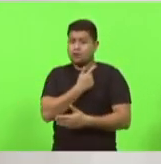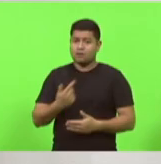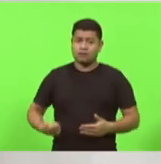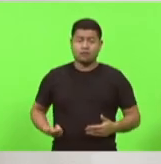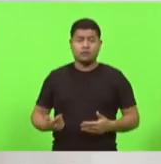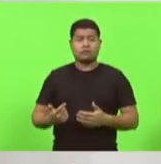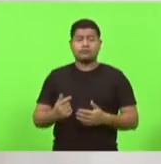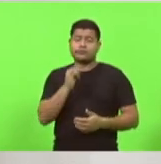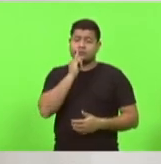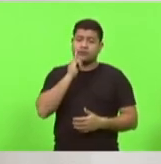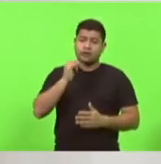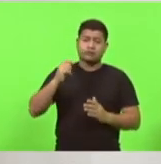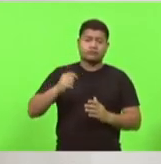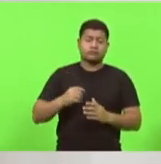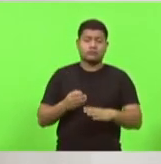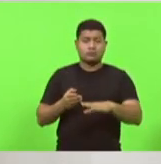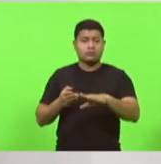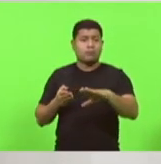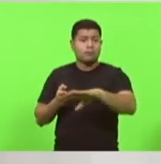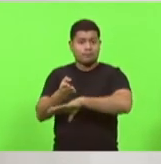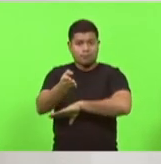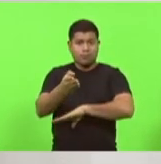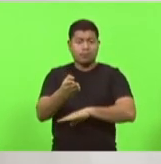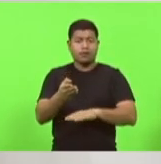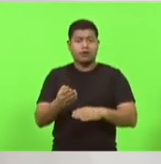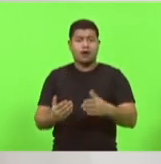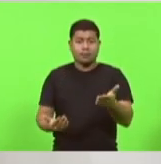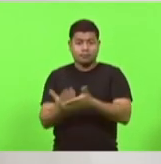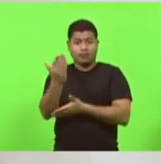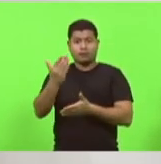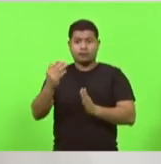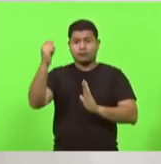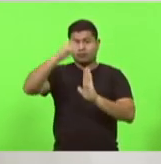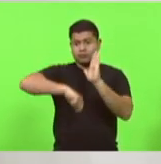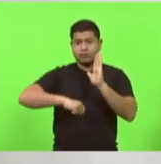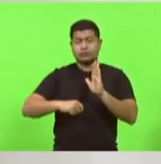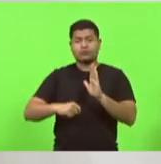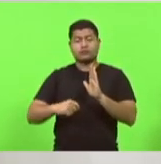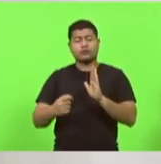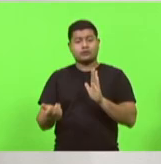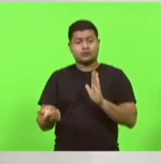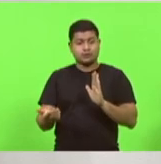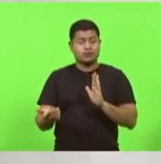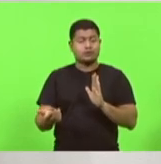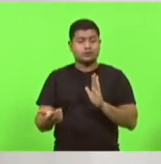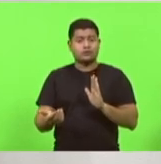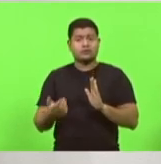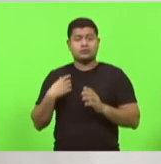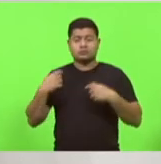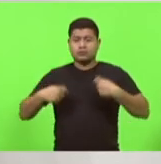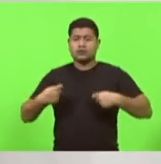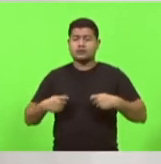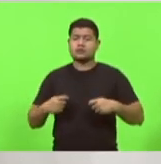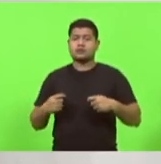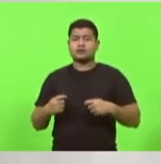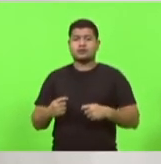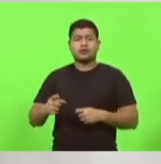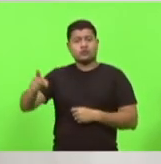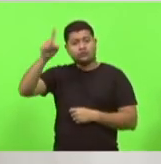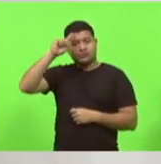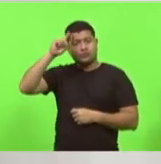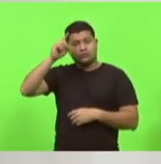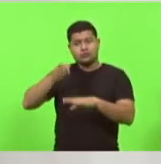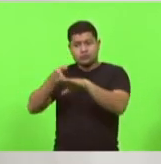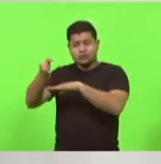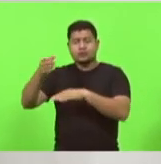concurso, quando ele vai lá e assina, toma posse. Você tem que ter assiduidade, você tem que cumprir horário, tem